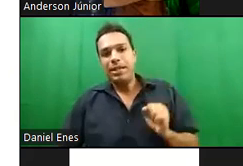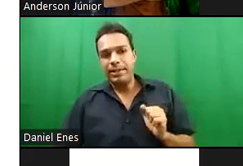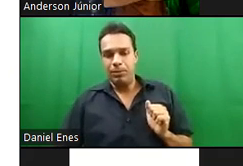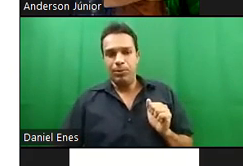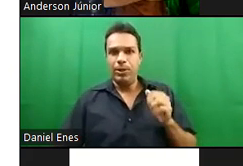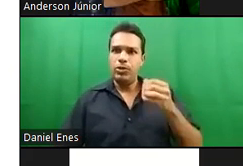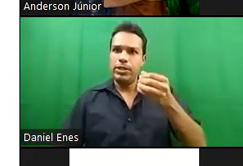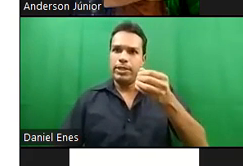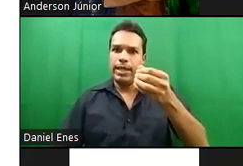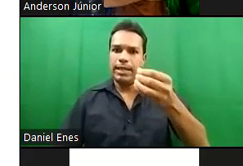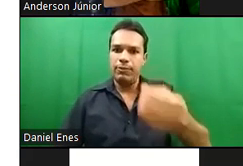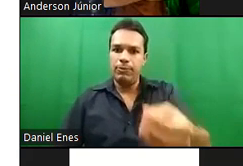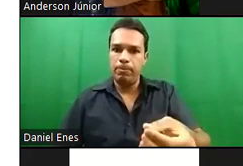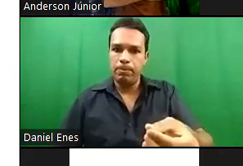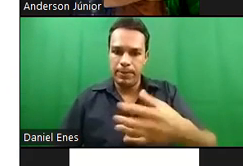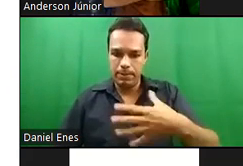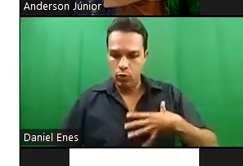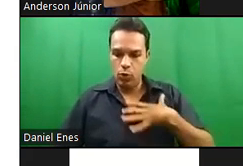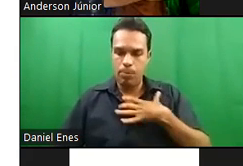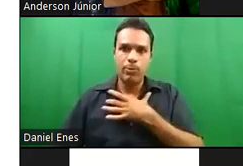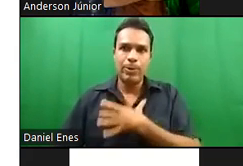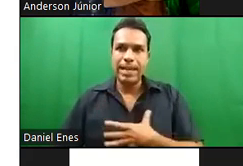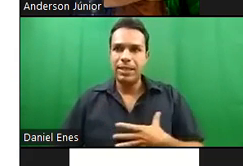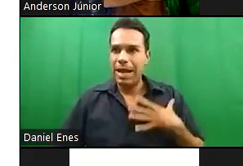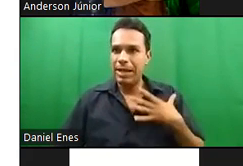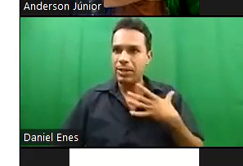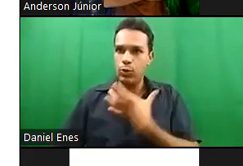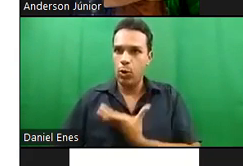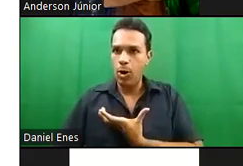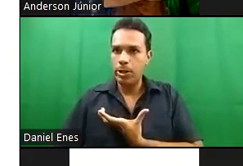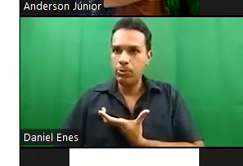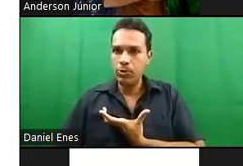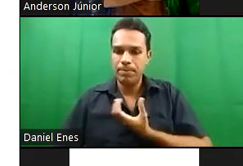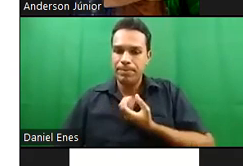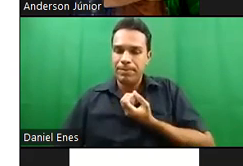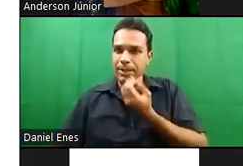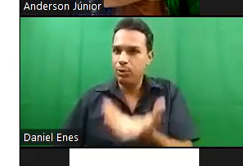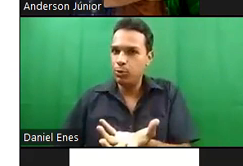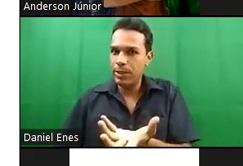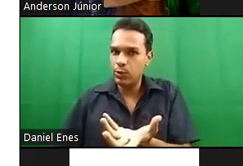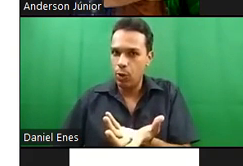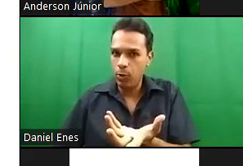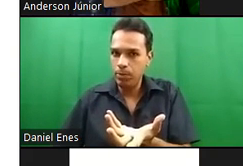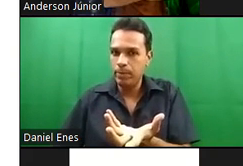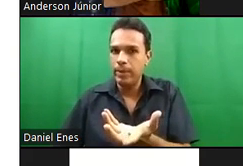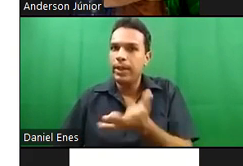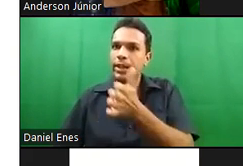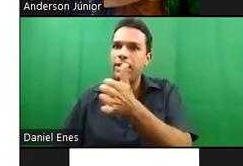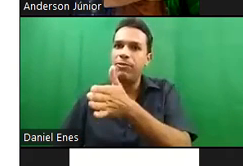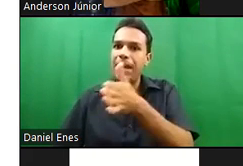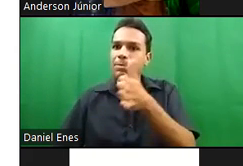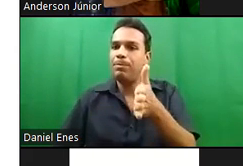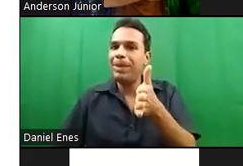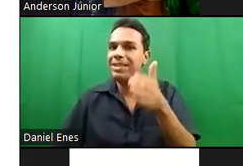Por exemplo, eu disse que ela se preocupa com essas partes dos órgãos que produzem o som e